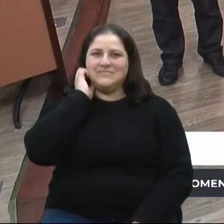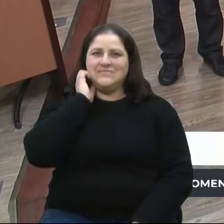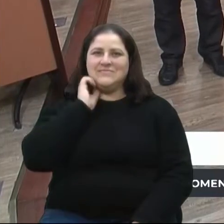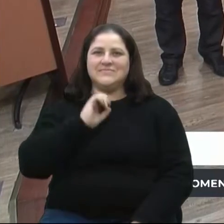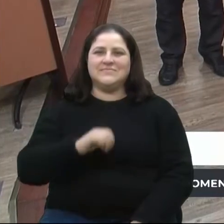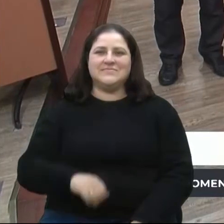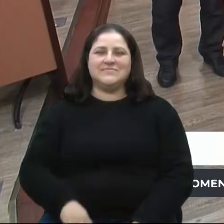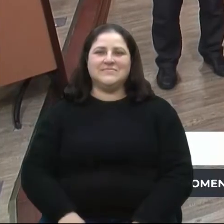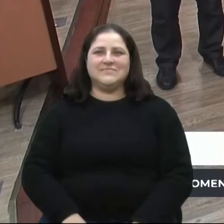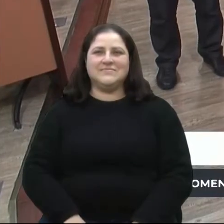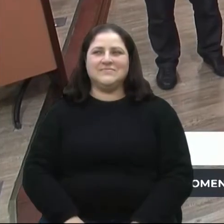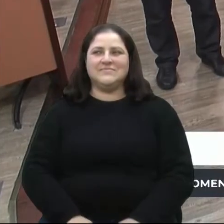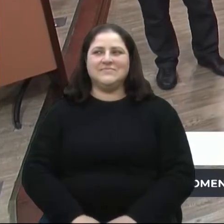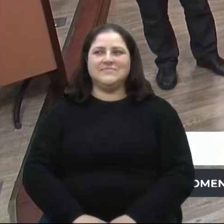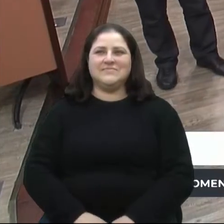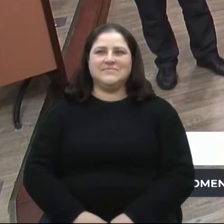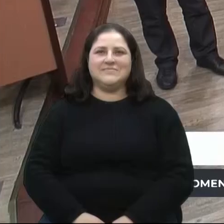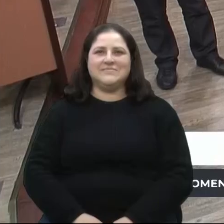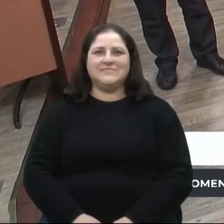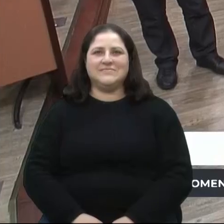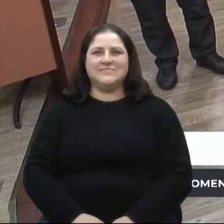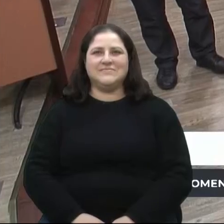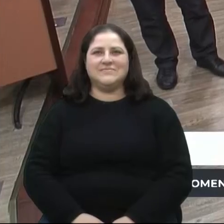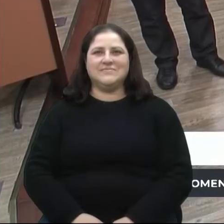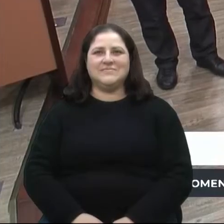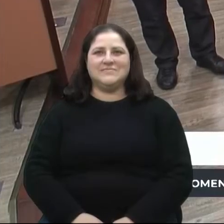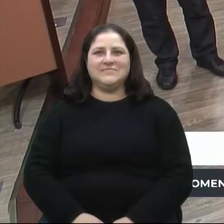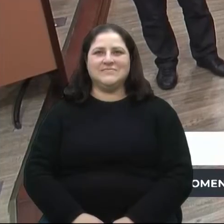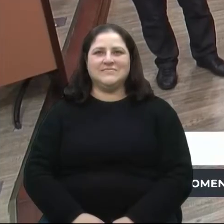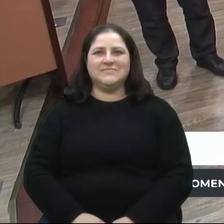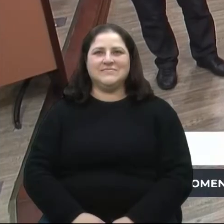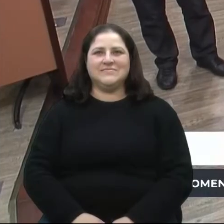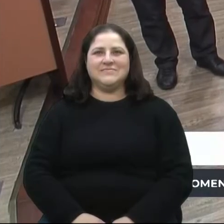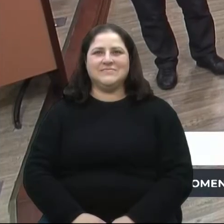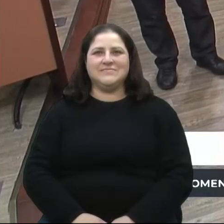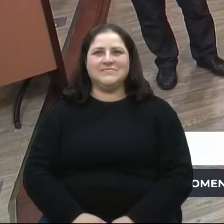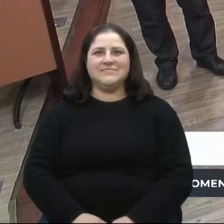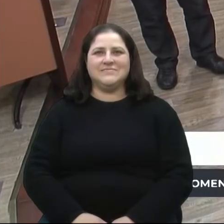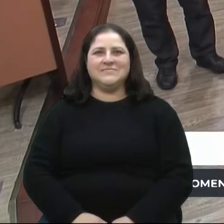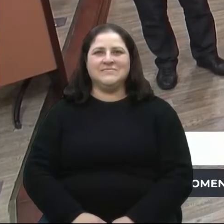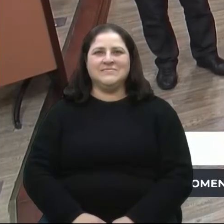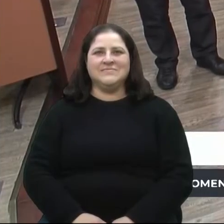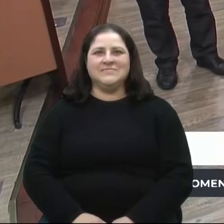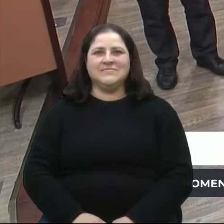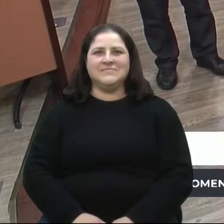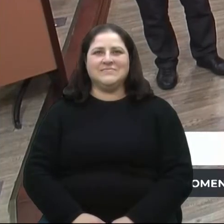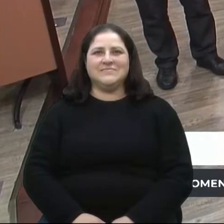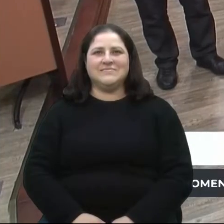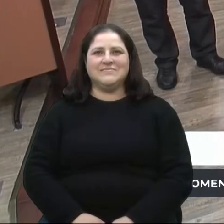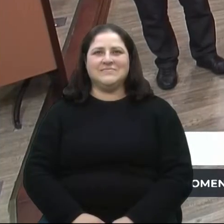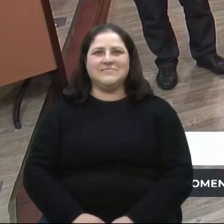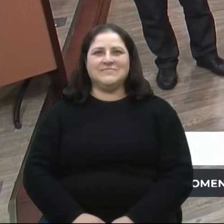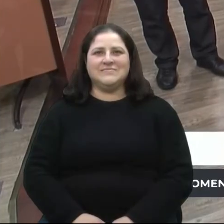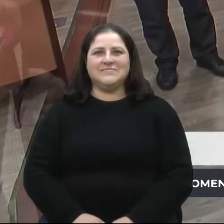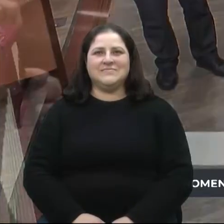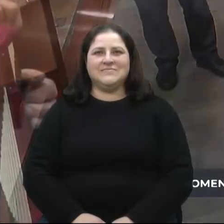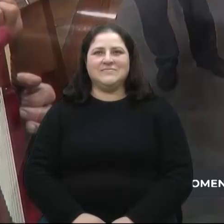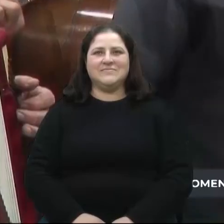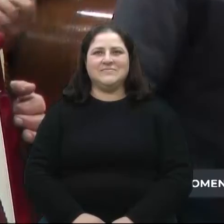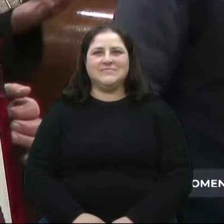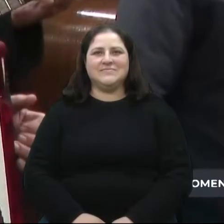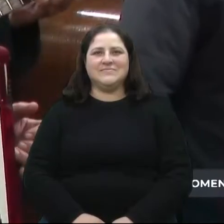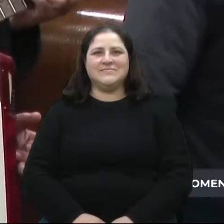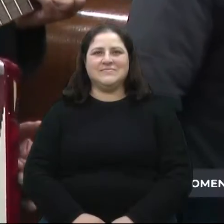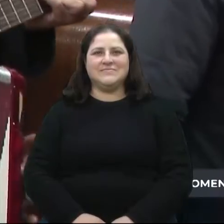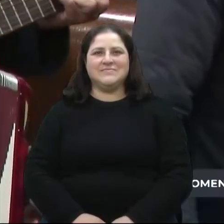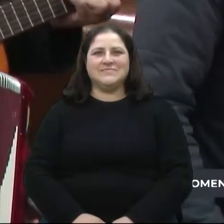lamenti. E cosa mai dirà la gente? Cosa mai dirà